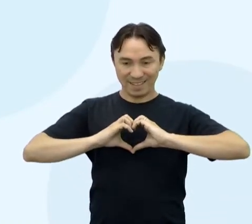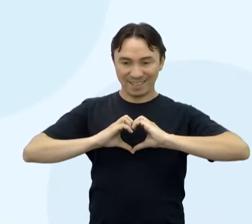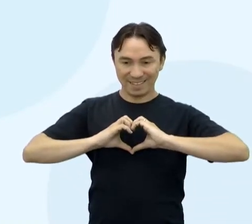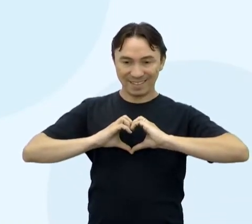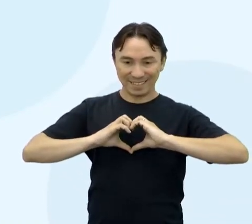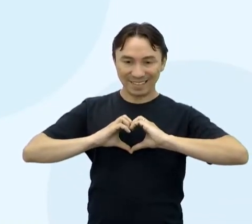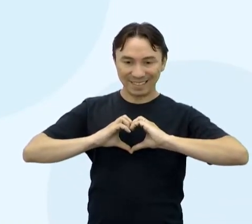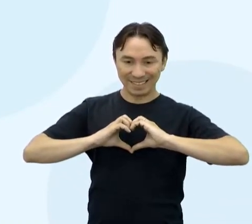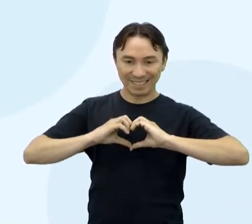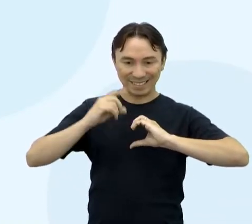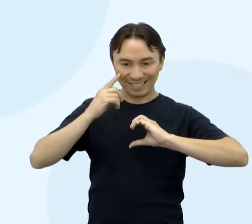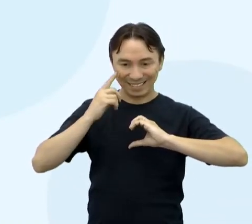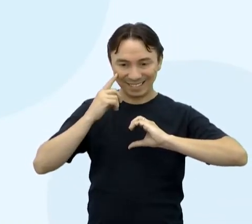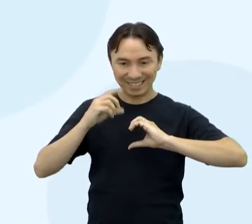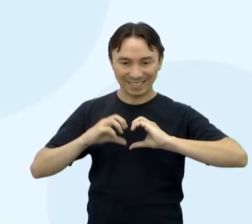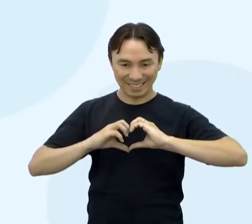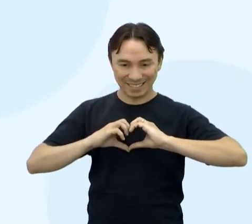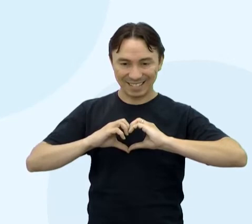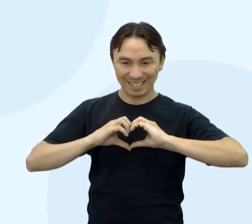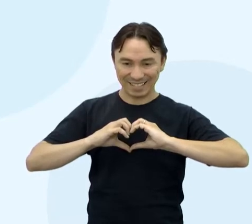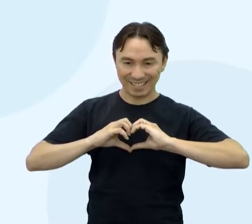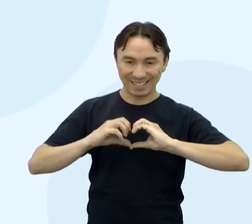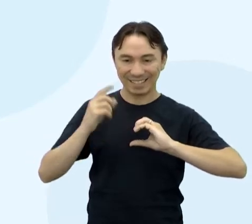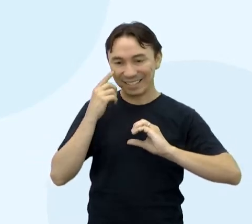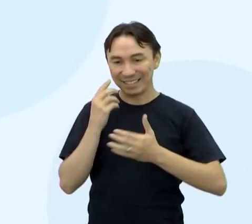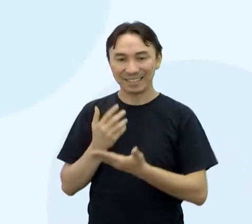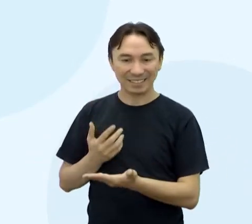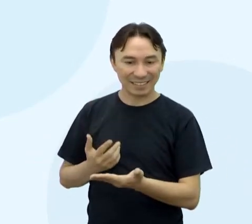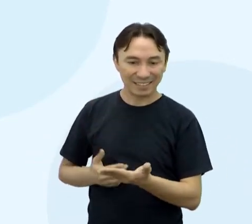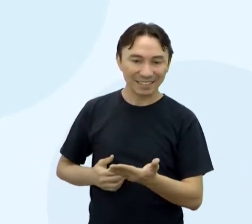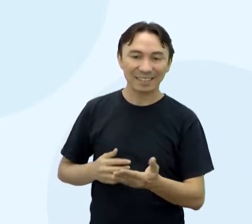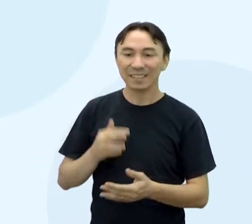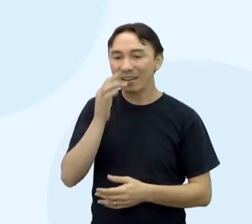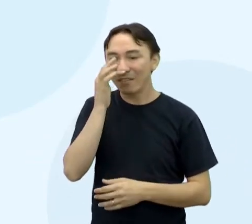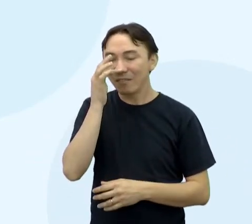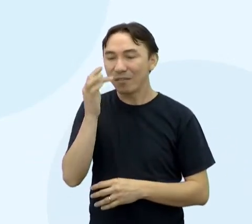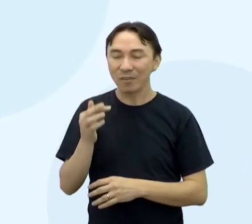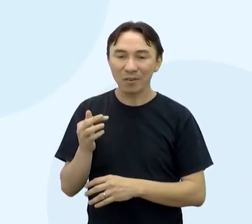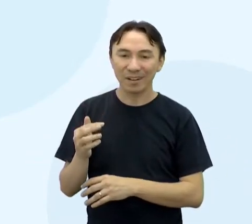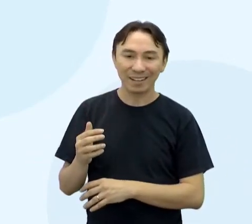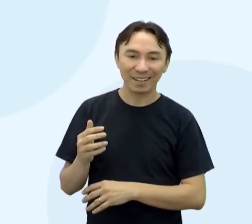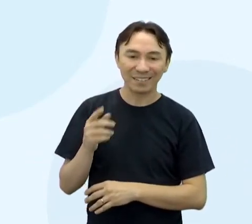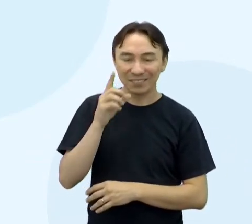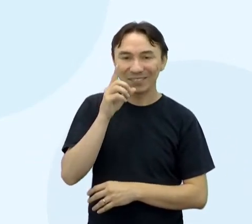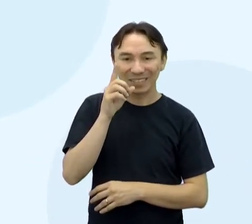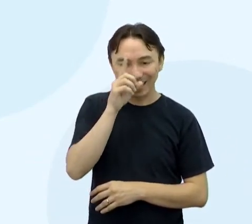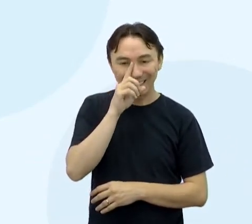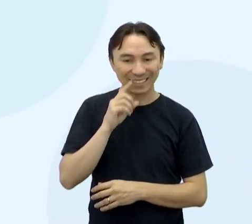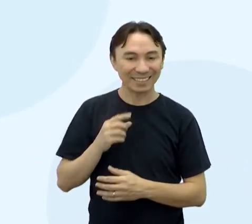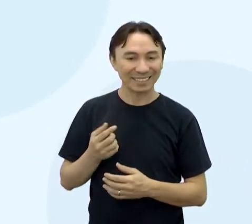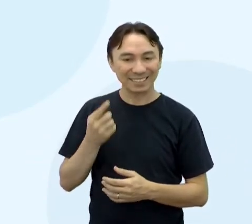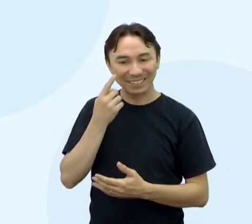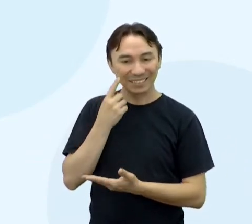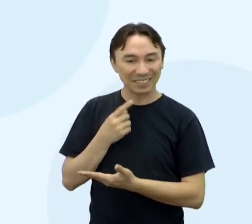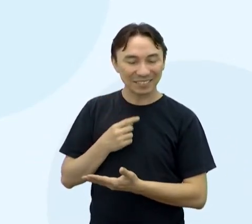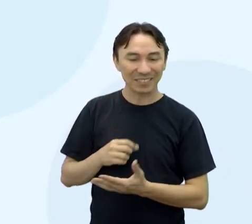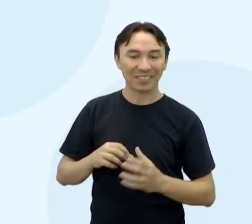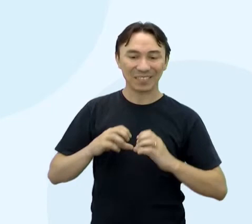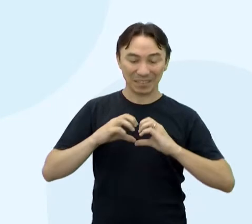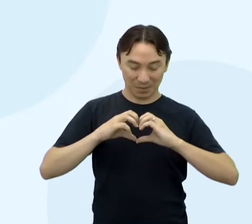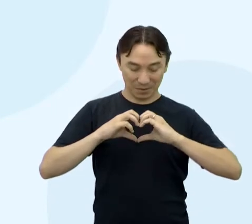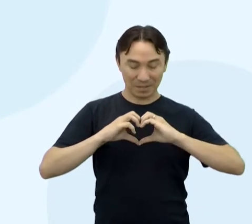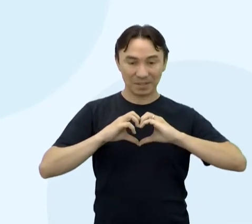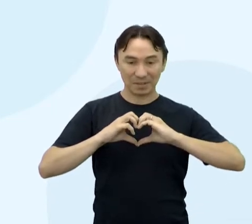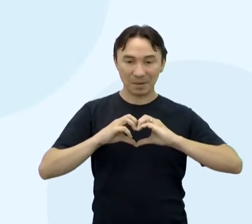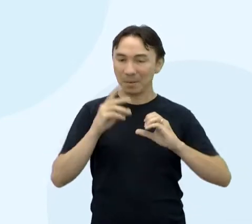o coração, né? Ali e ele olhando passado, que a sombra faz uma flor. Isso. Como o coração está aberto ali no